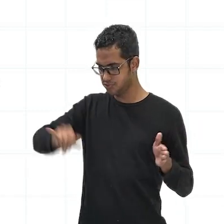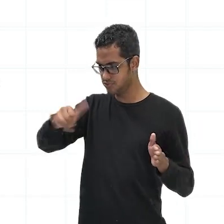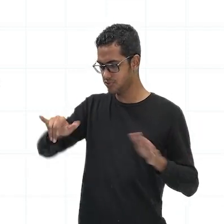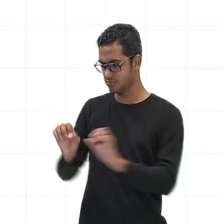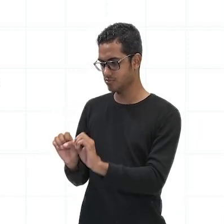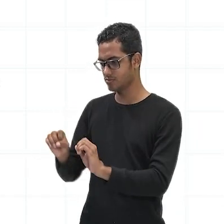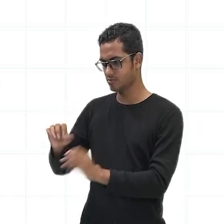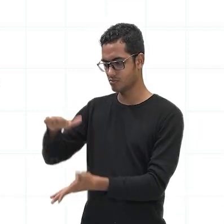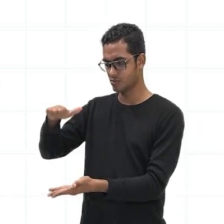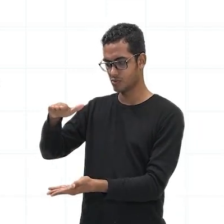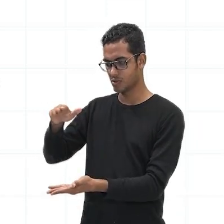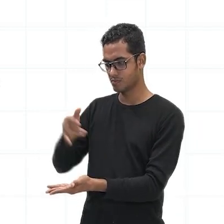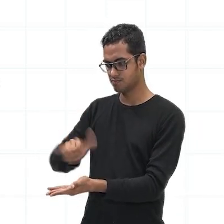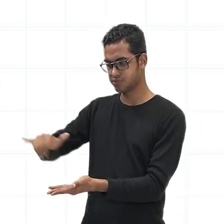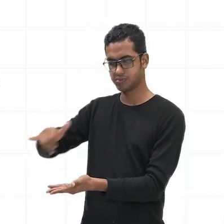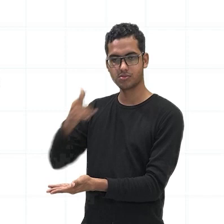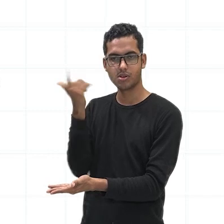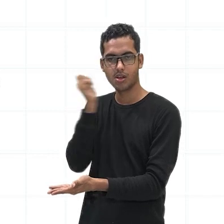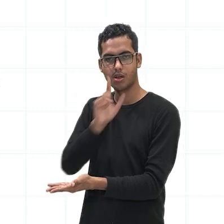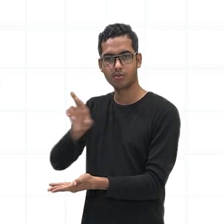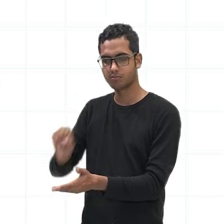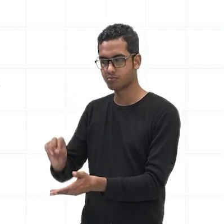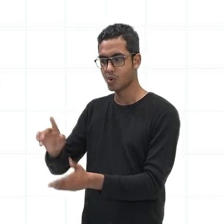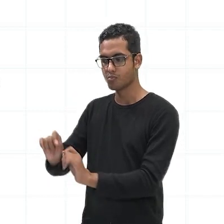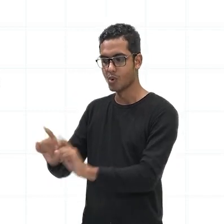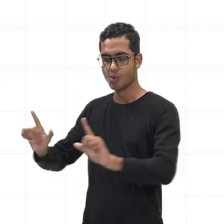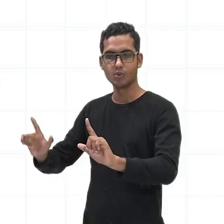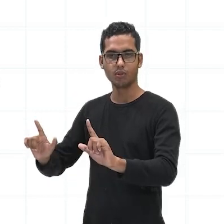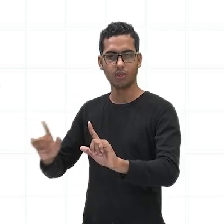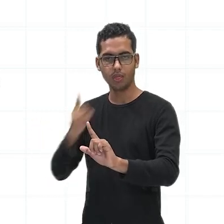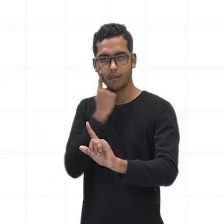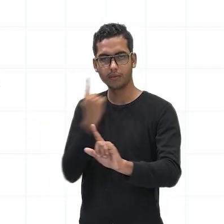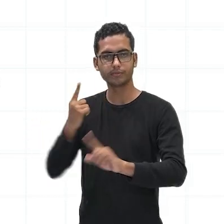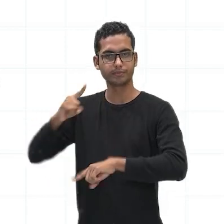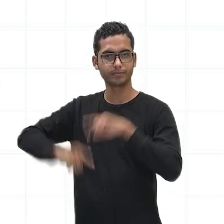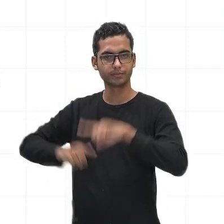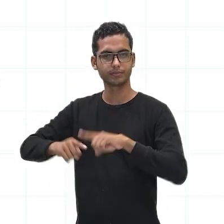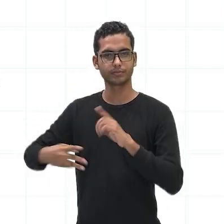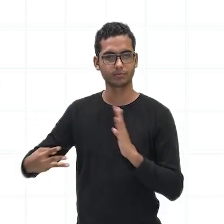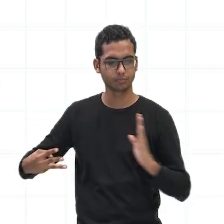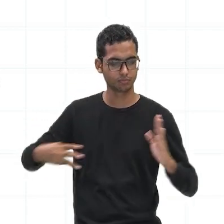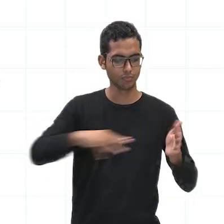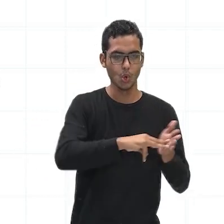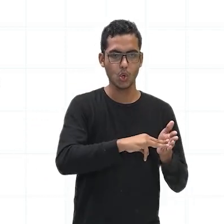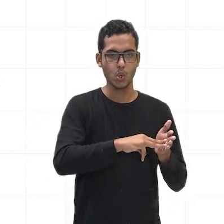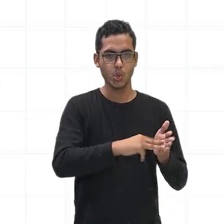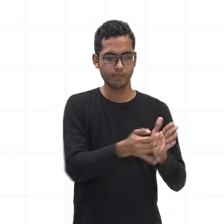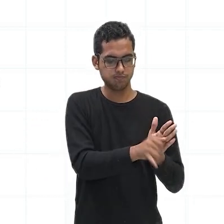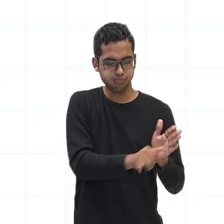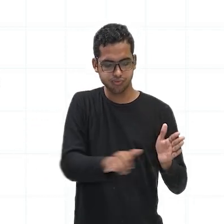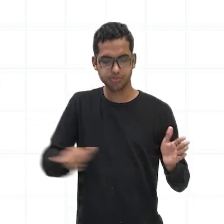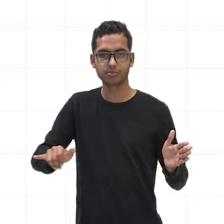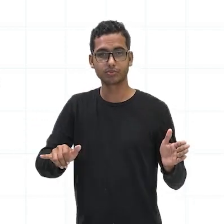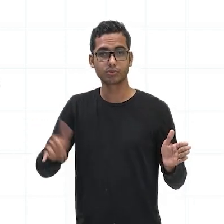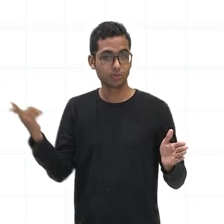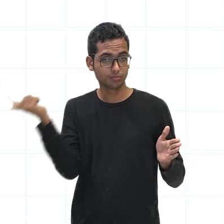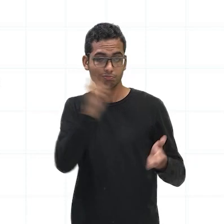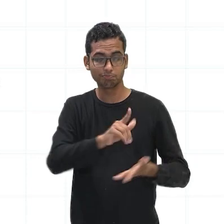né? Nós temos ali essa tomada desse equipamento que foi ligado ali na fonte de energia elétrica para que ela